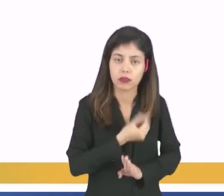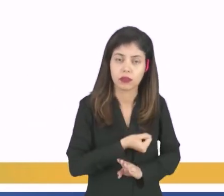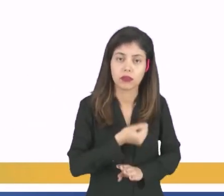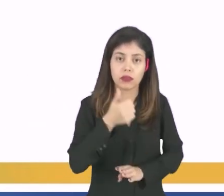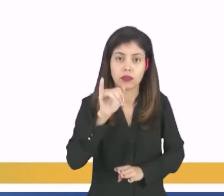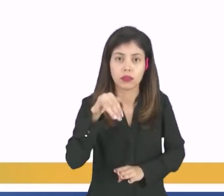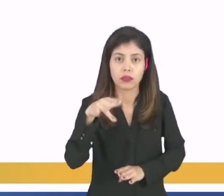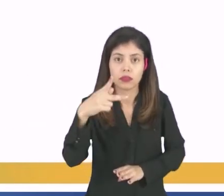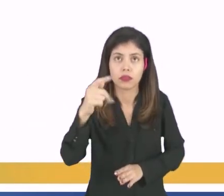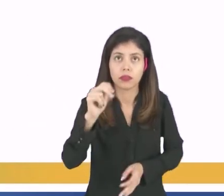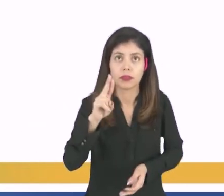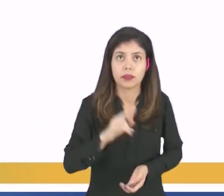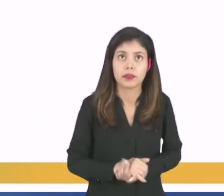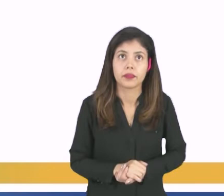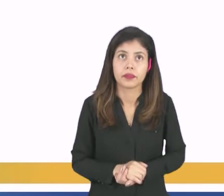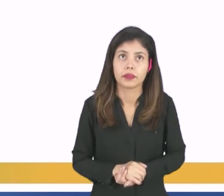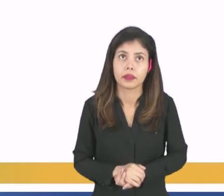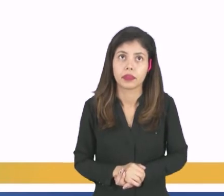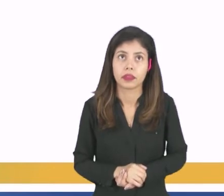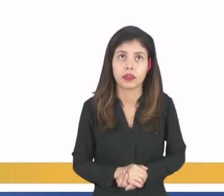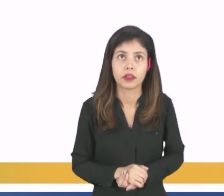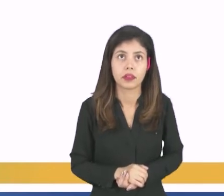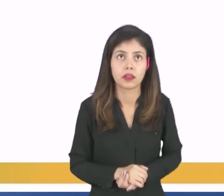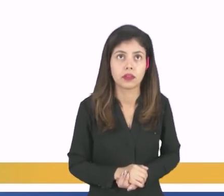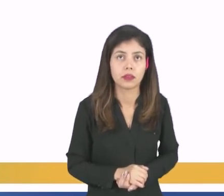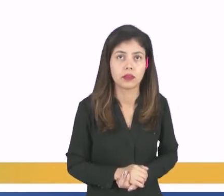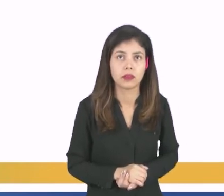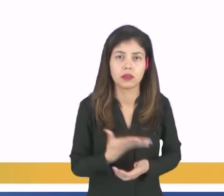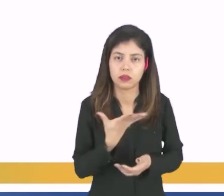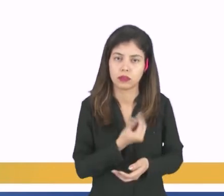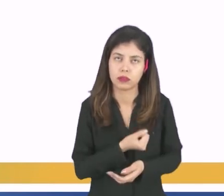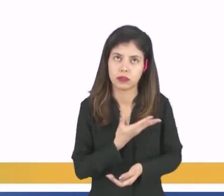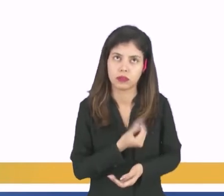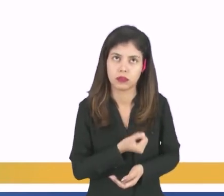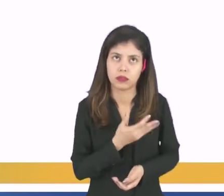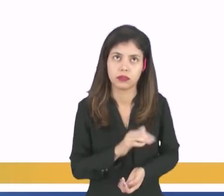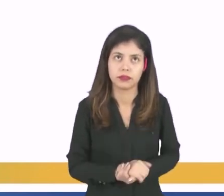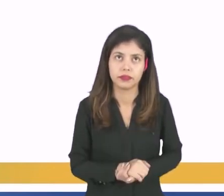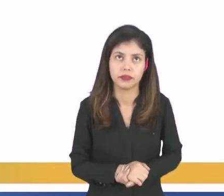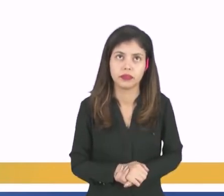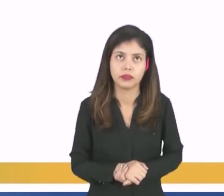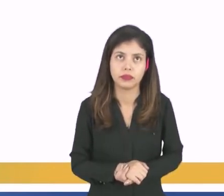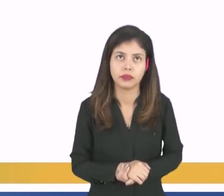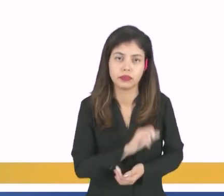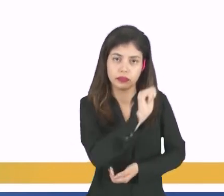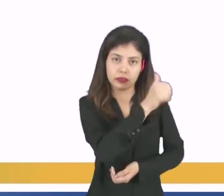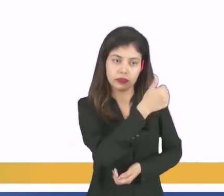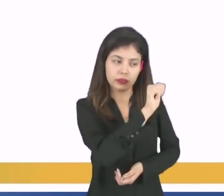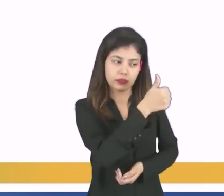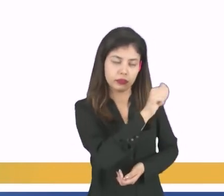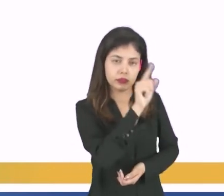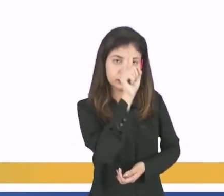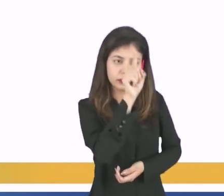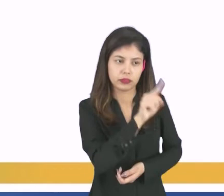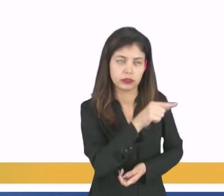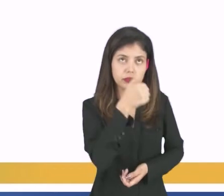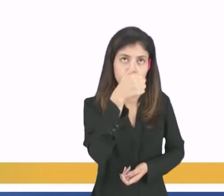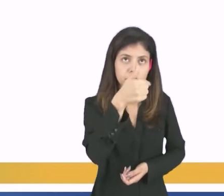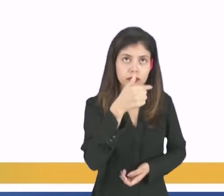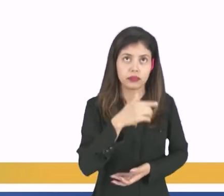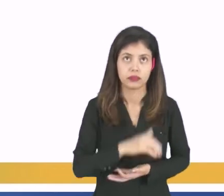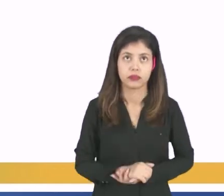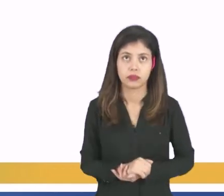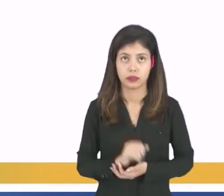ímpar. Quando isso acontecer, nós vamos colocar o número ímpar numa fração e o denominador vai